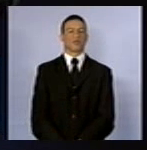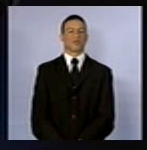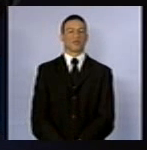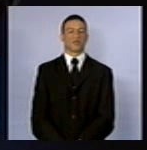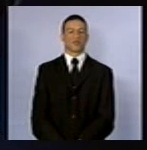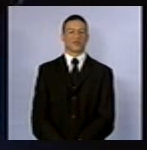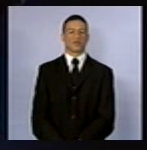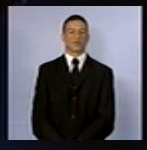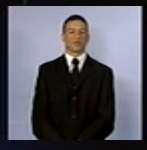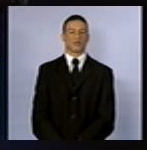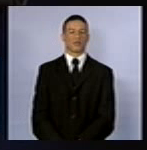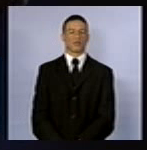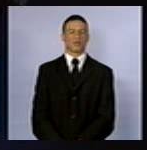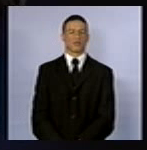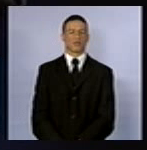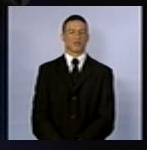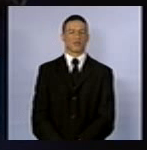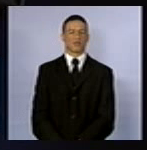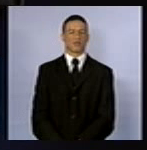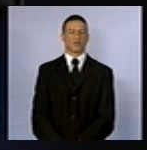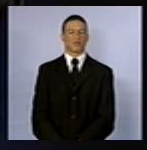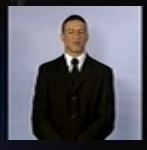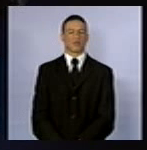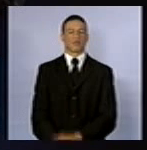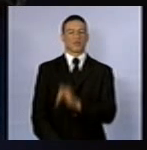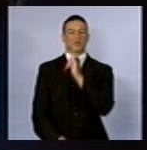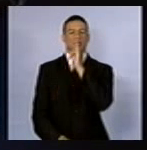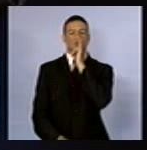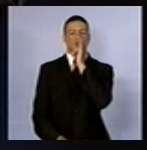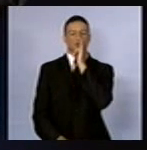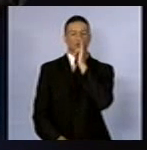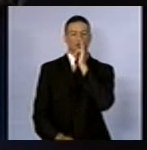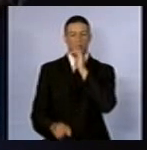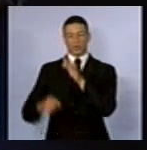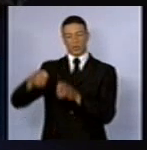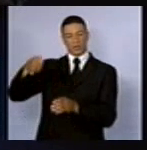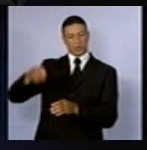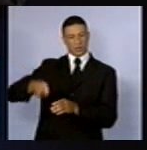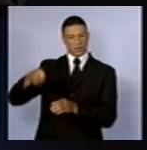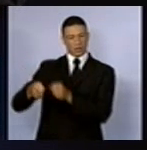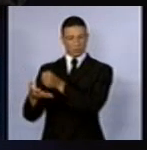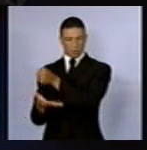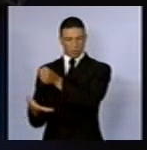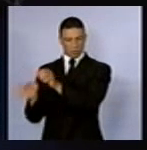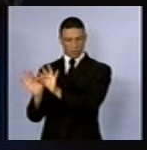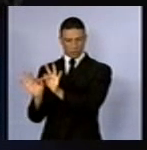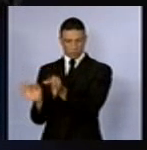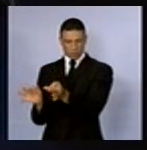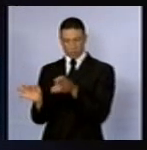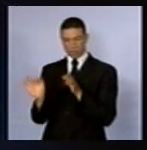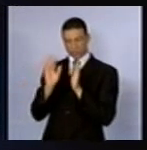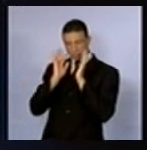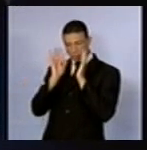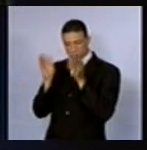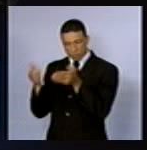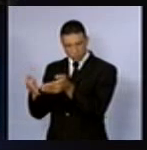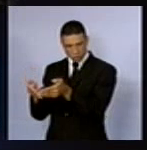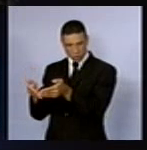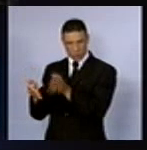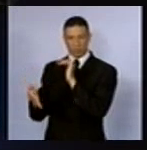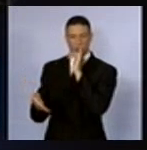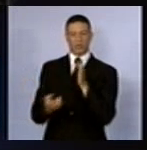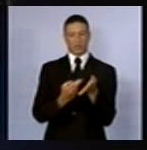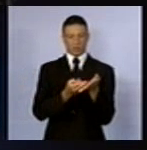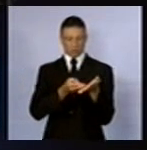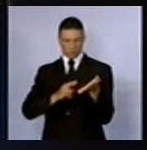eh Se referenciar não é mais o nível de referência e sim a restrição básica e a restrição básica tá OK depois que ele fez o